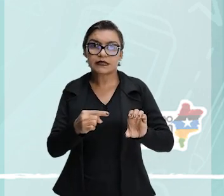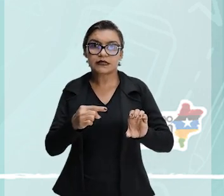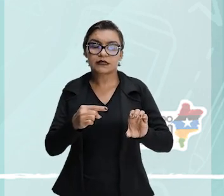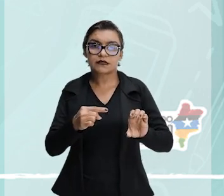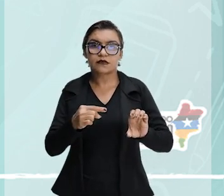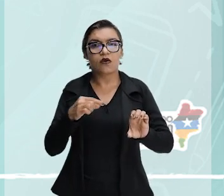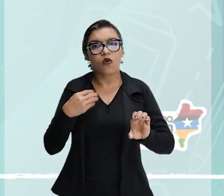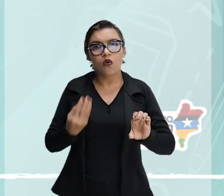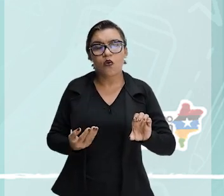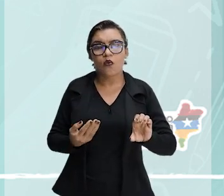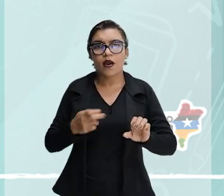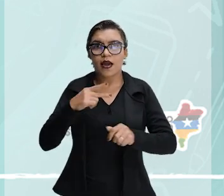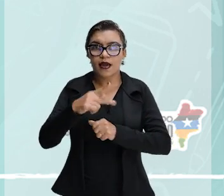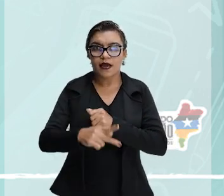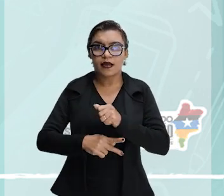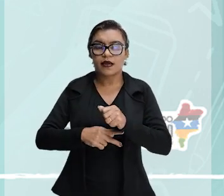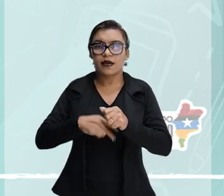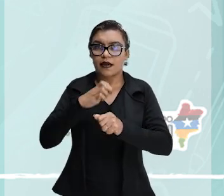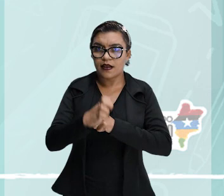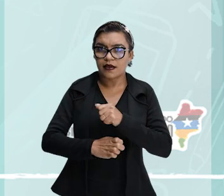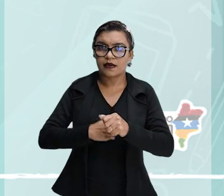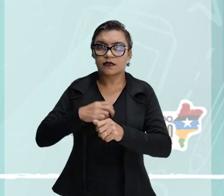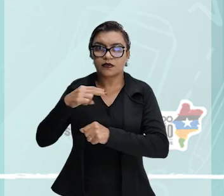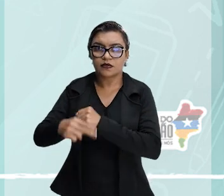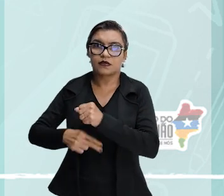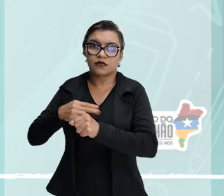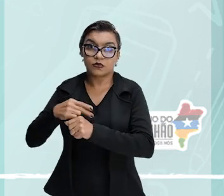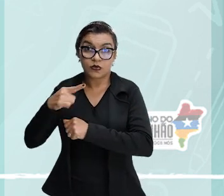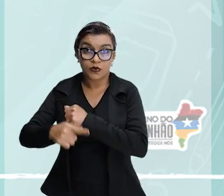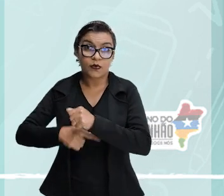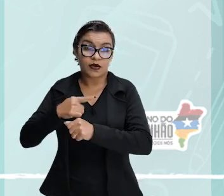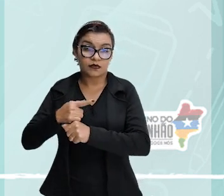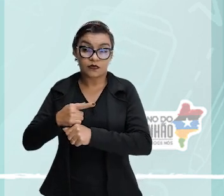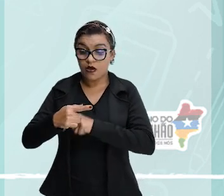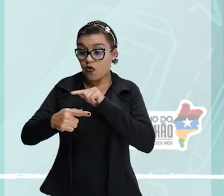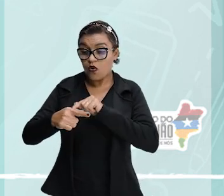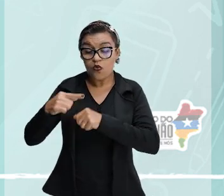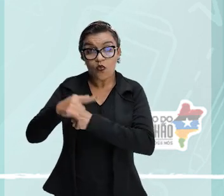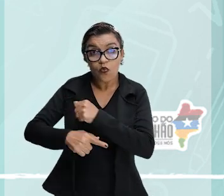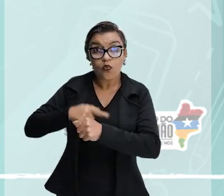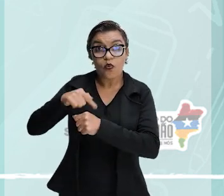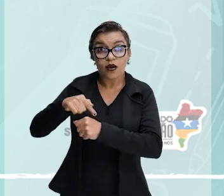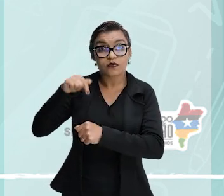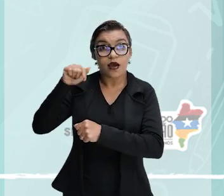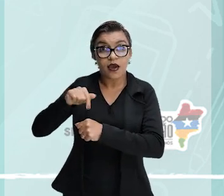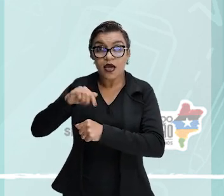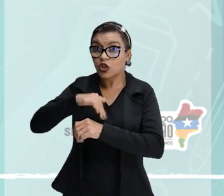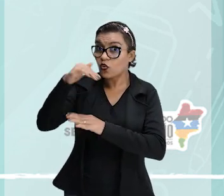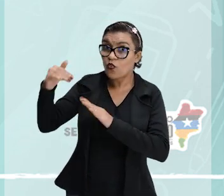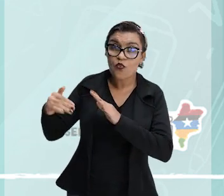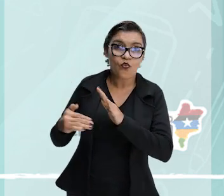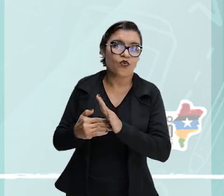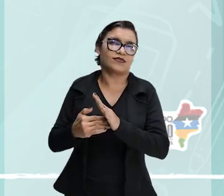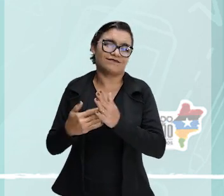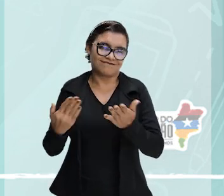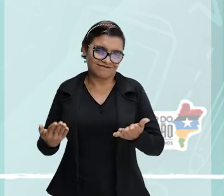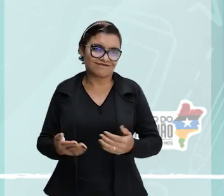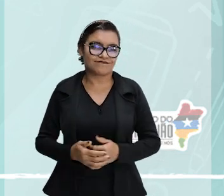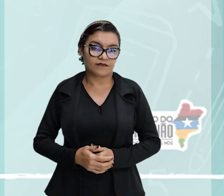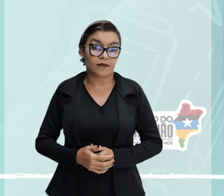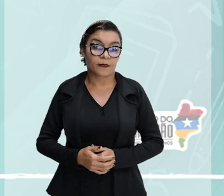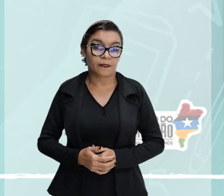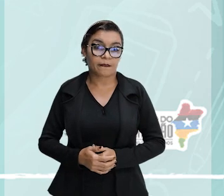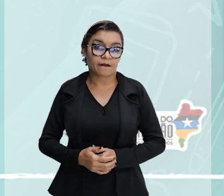O átomo é a estrutura, tá certo? O átomo é toda a estrutura.